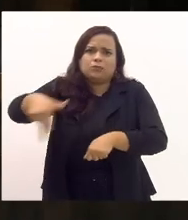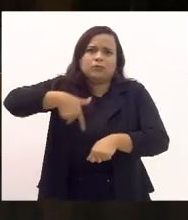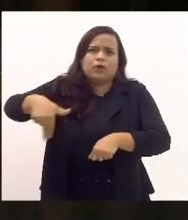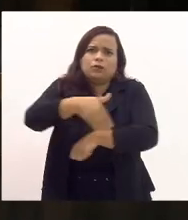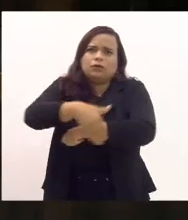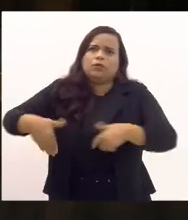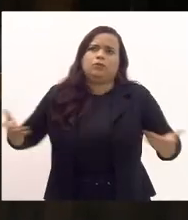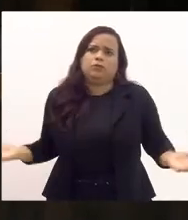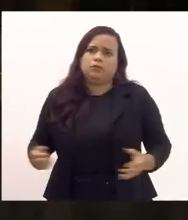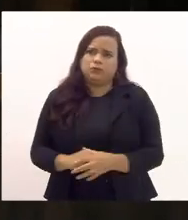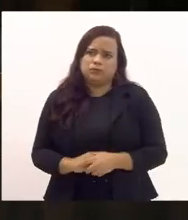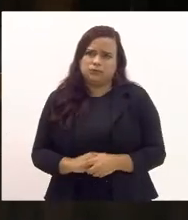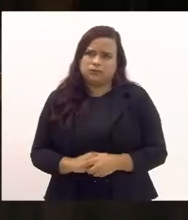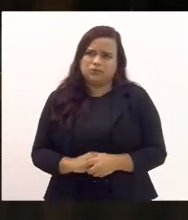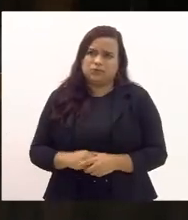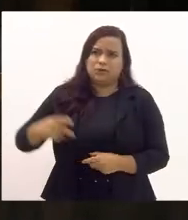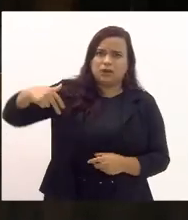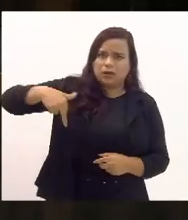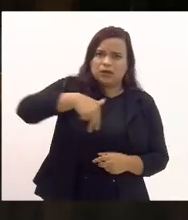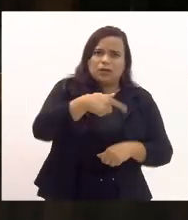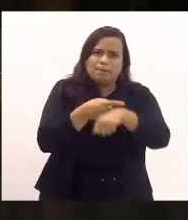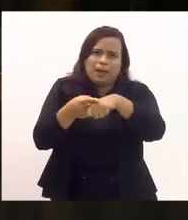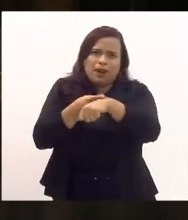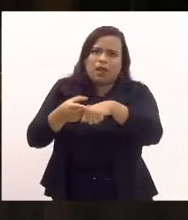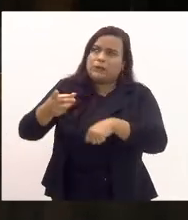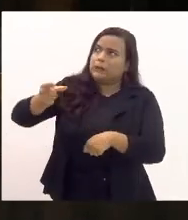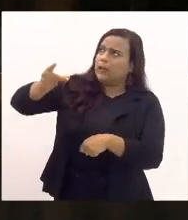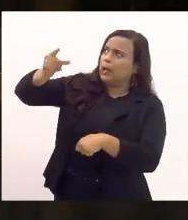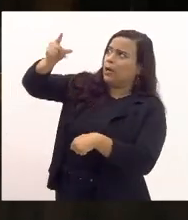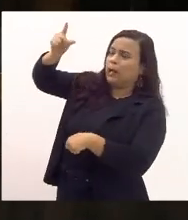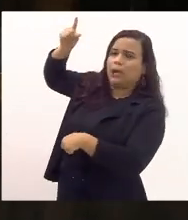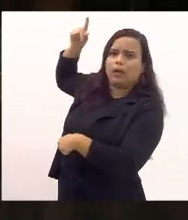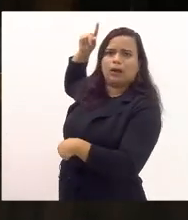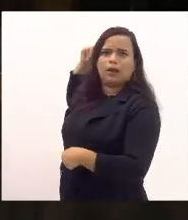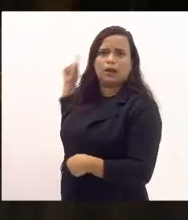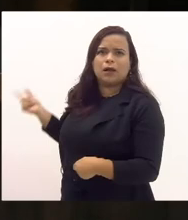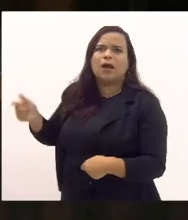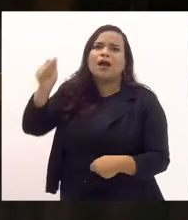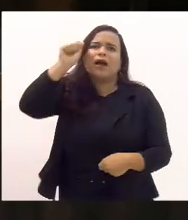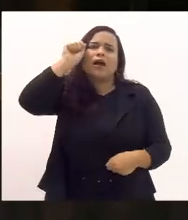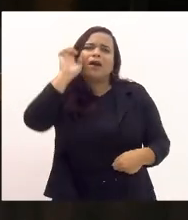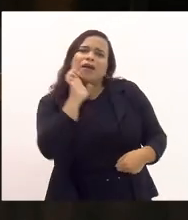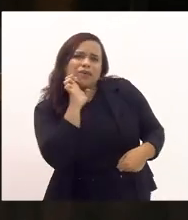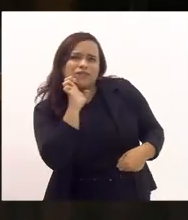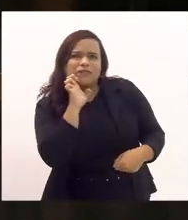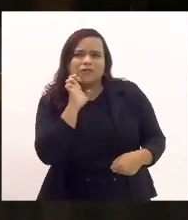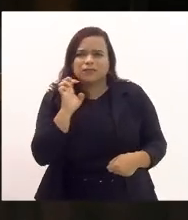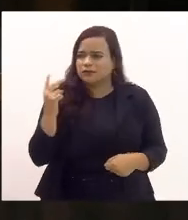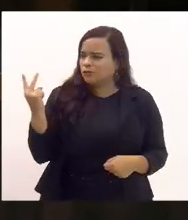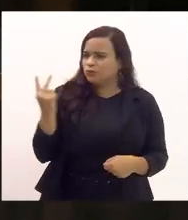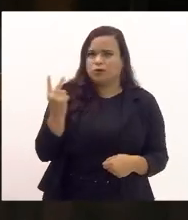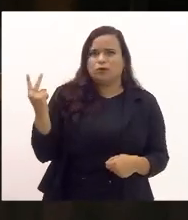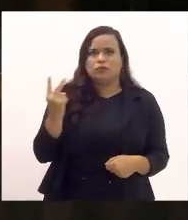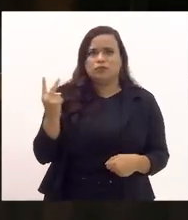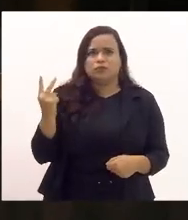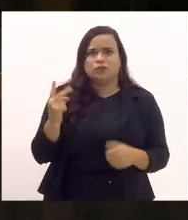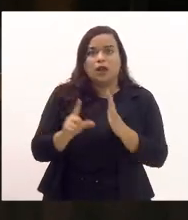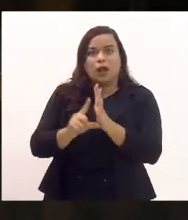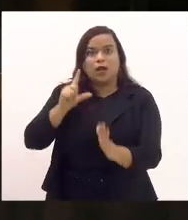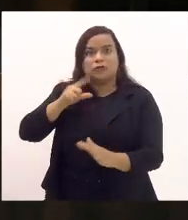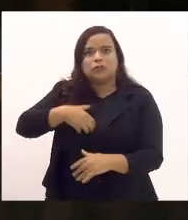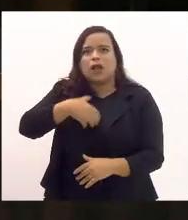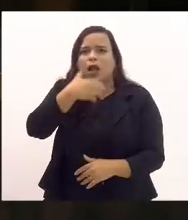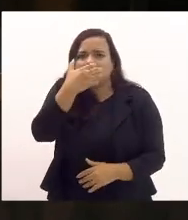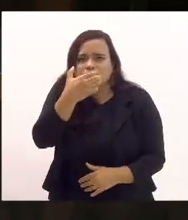o tempo de andar pelado ficou lá atrás antes de Adão e Eva comeu o fruto